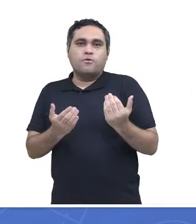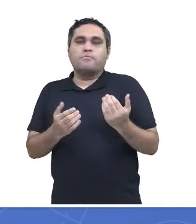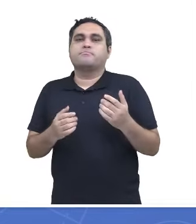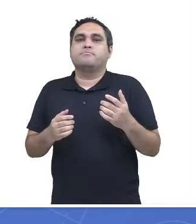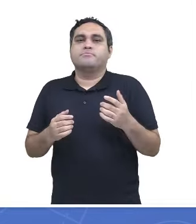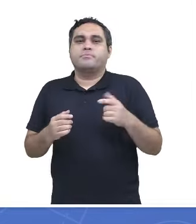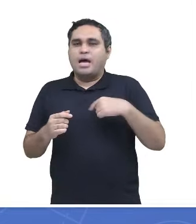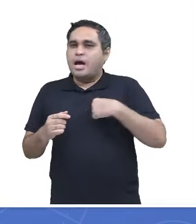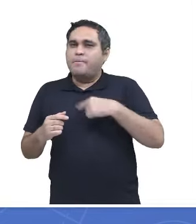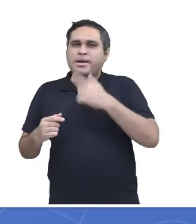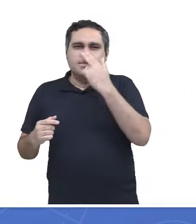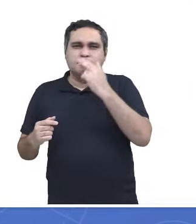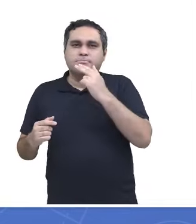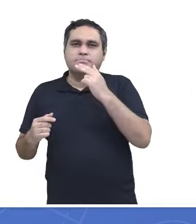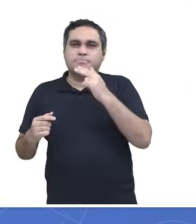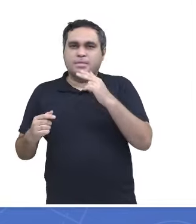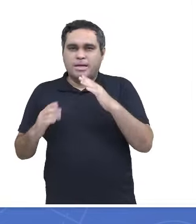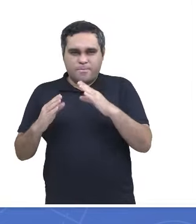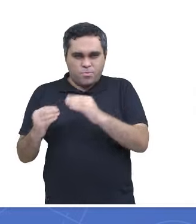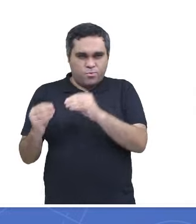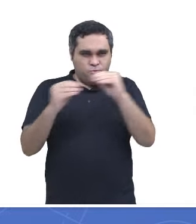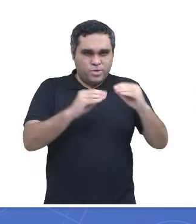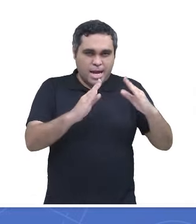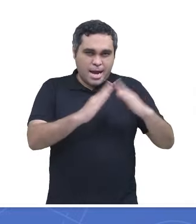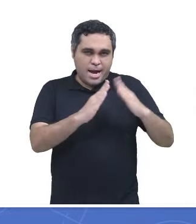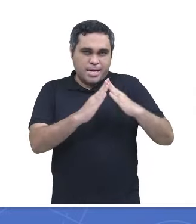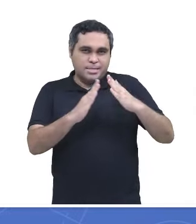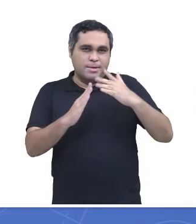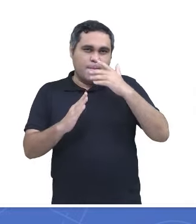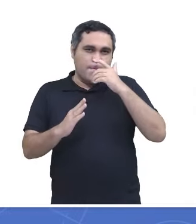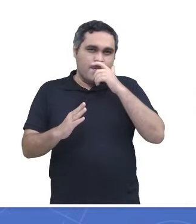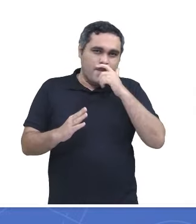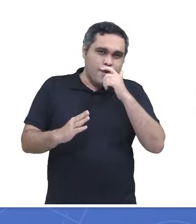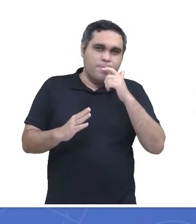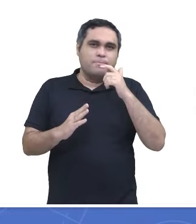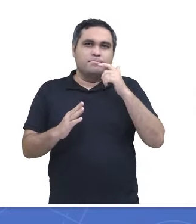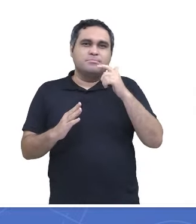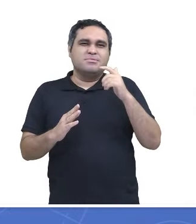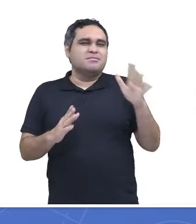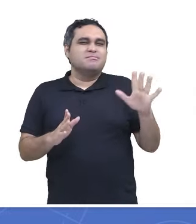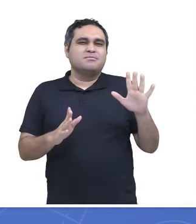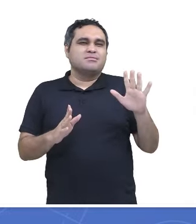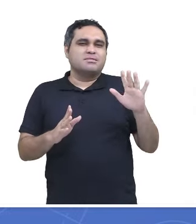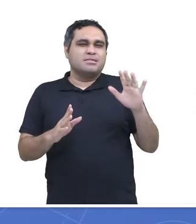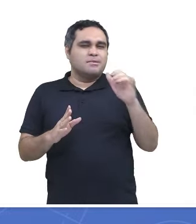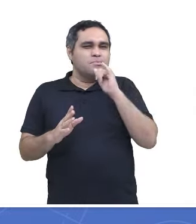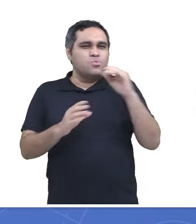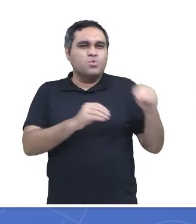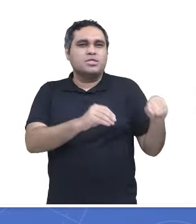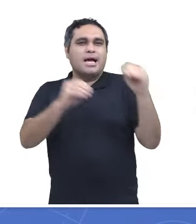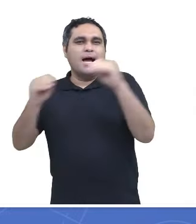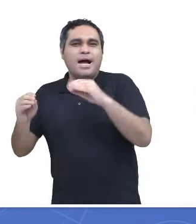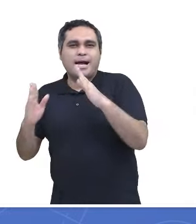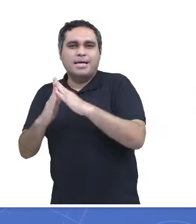pais. O processo de transição para a vida adulta pode se